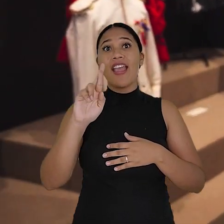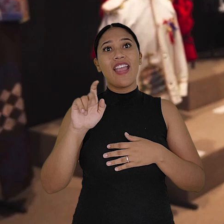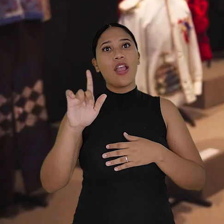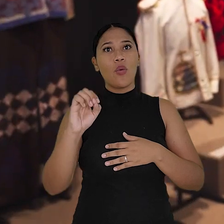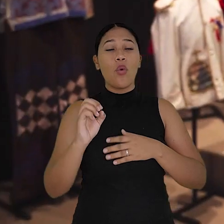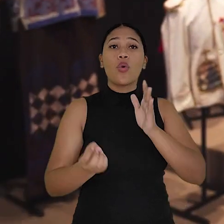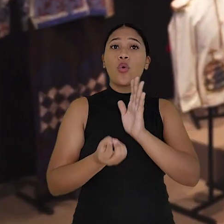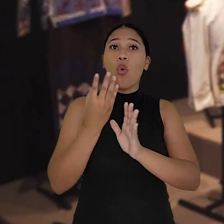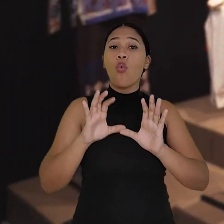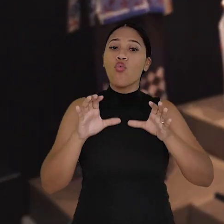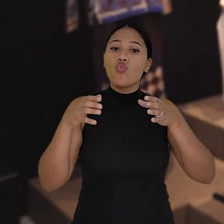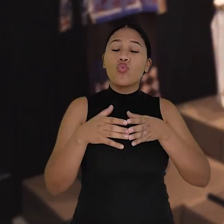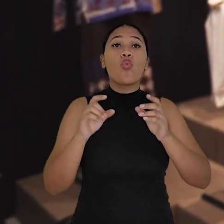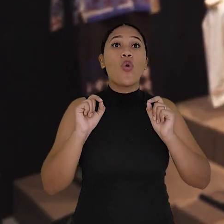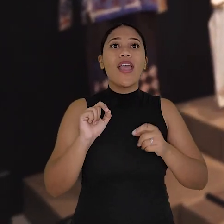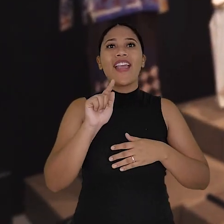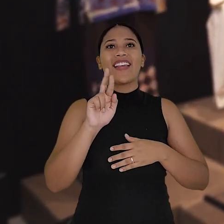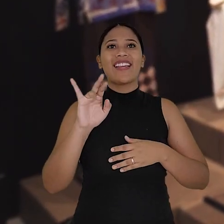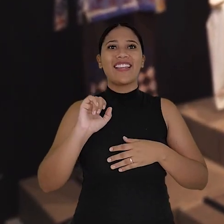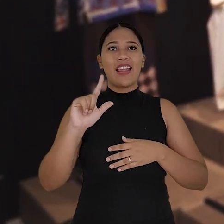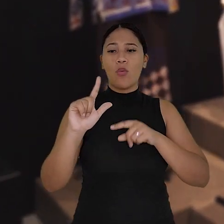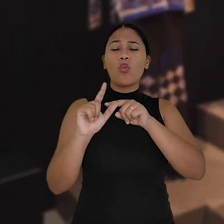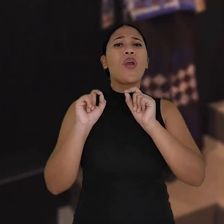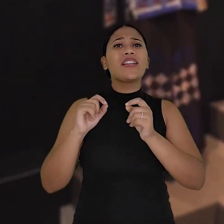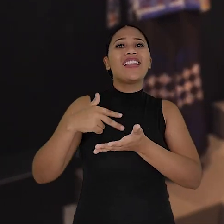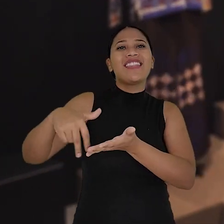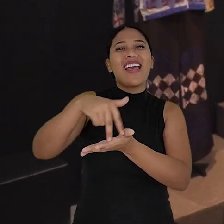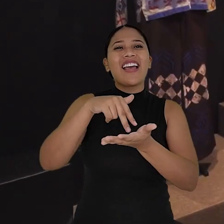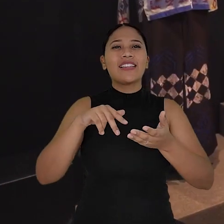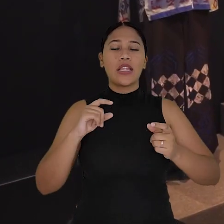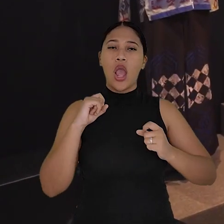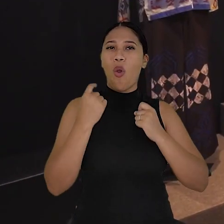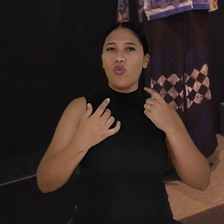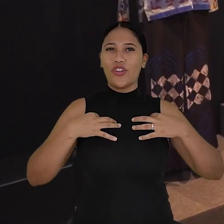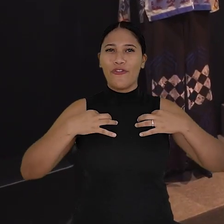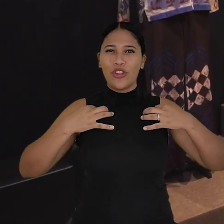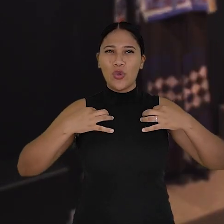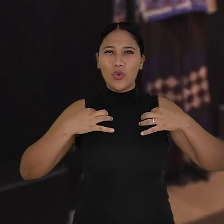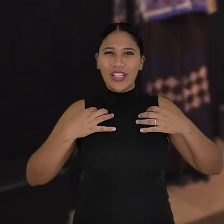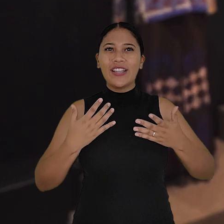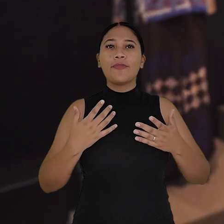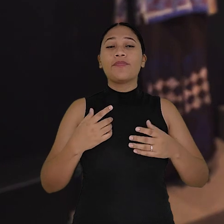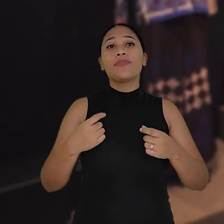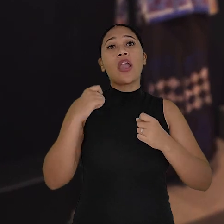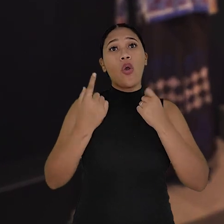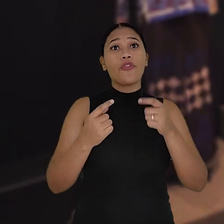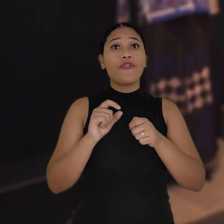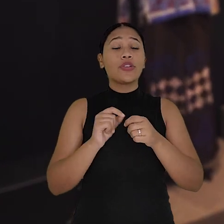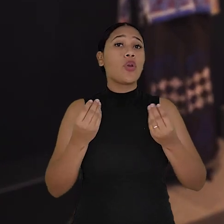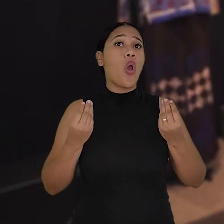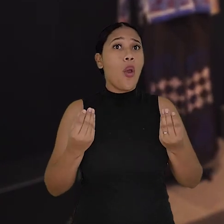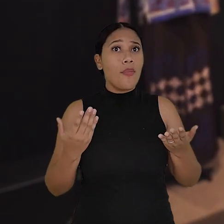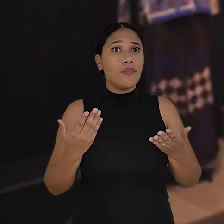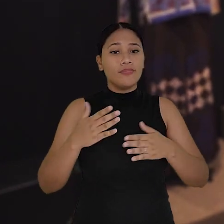Grupo Grial. Então, o Grupo Grial de dança, aqui a gente tem alguns figurinos, alguns deles